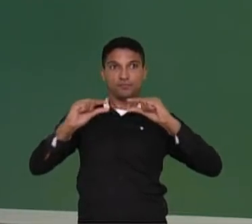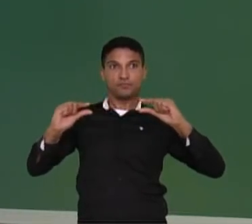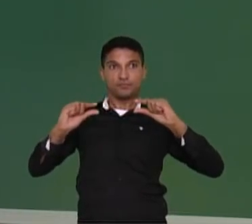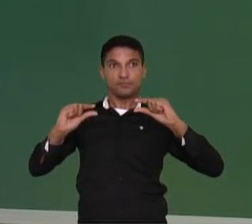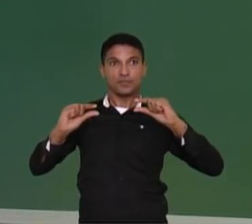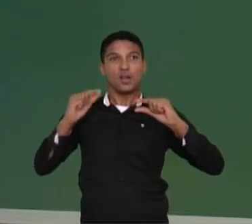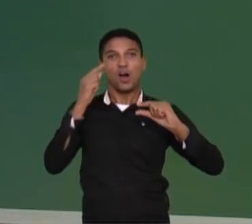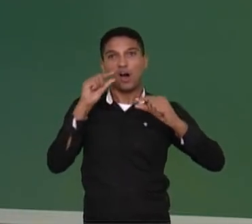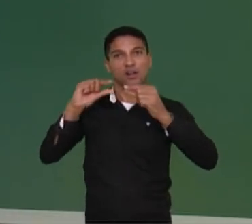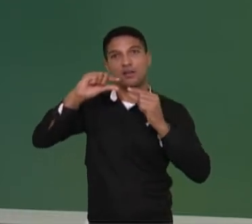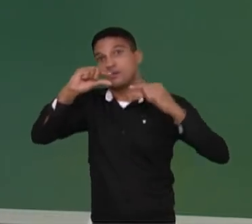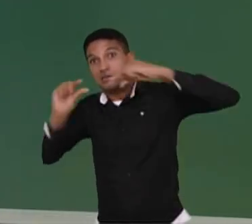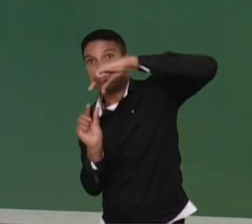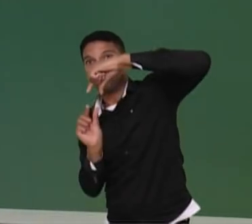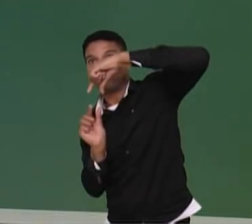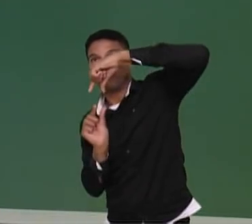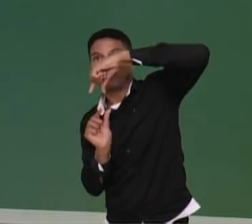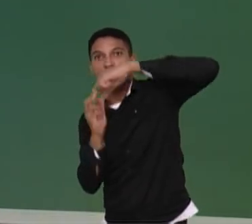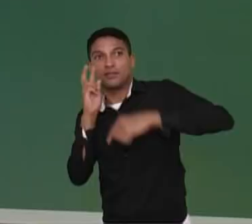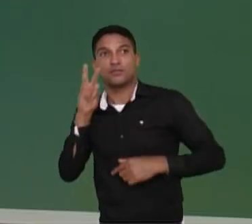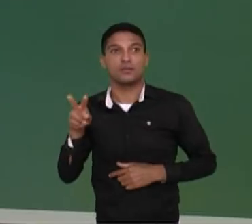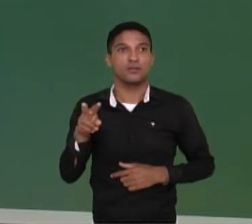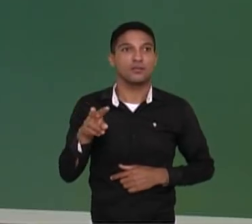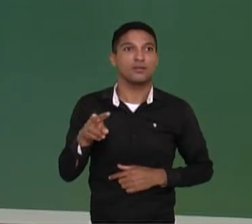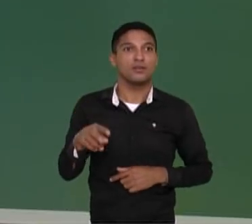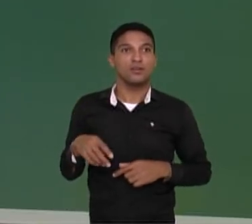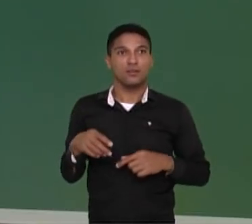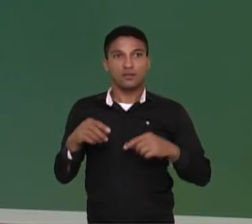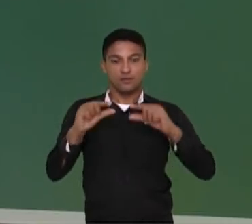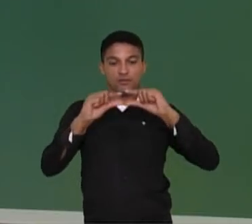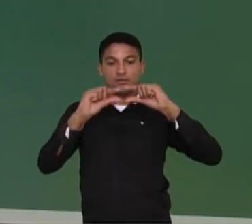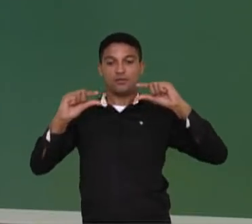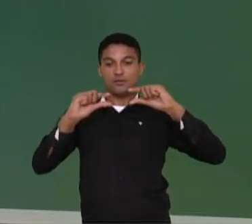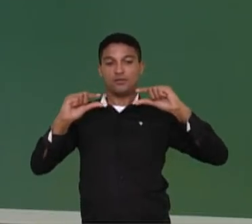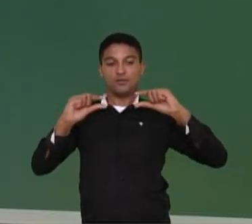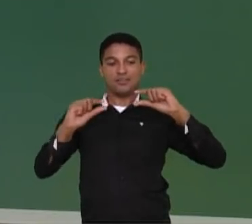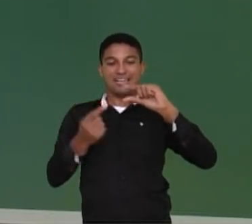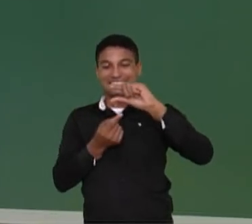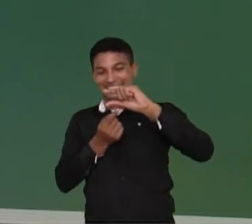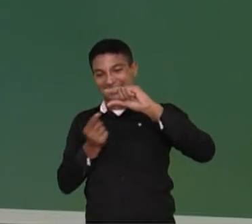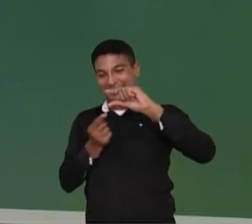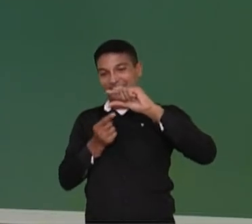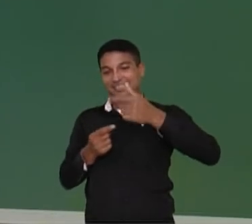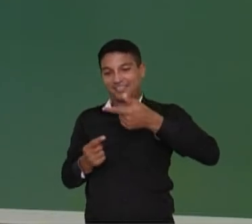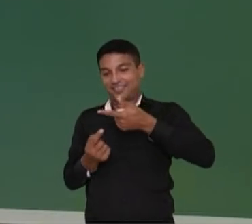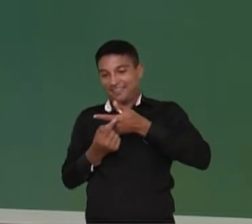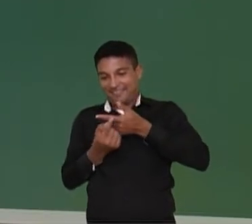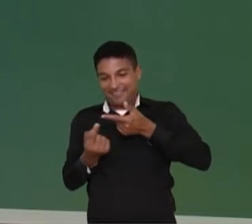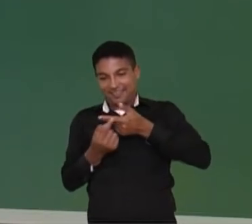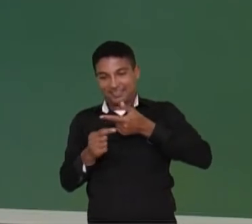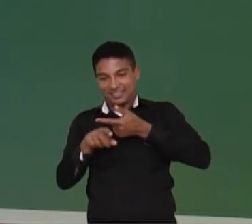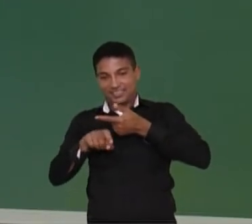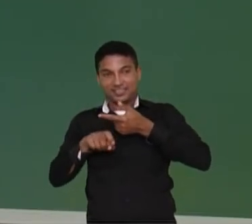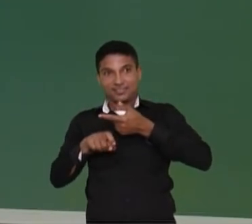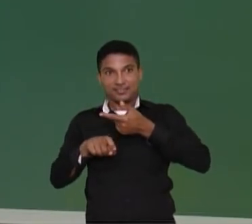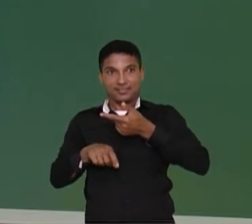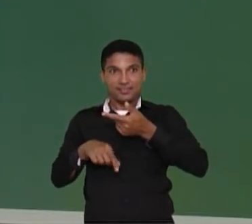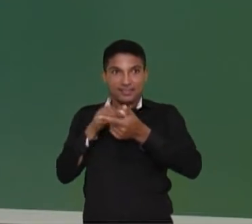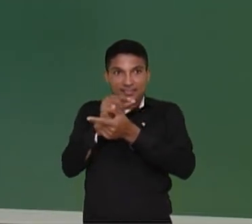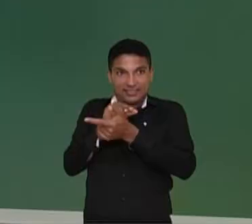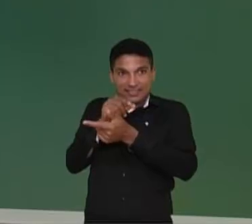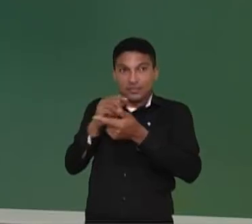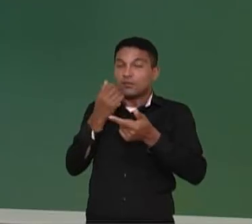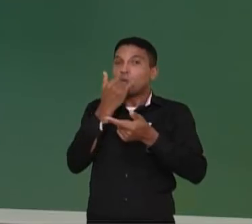e esse pedacinho é x. Ok? E agora eu consigo estabelecer a minha relação de